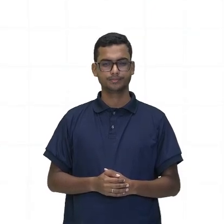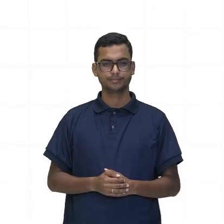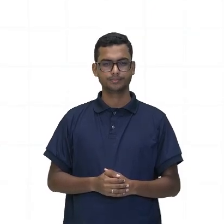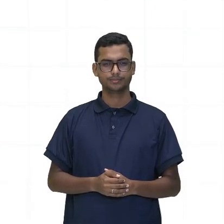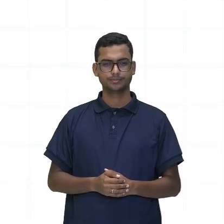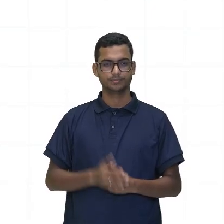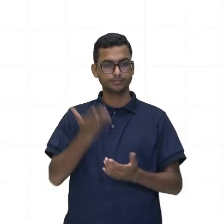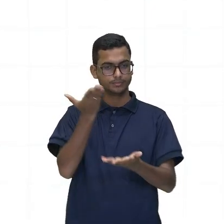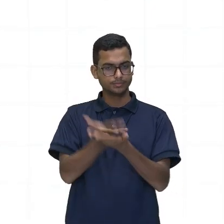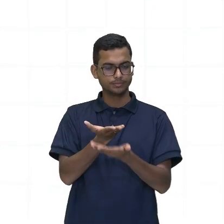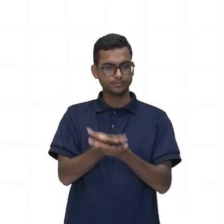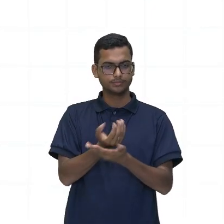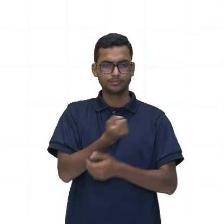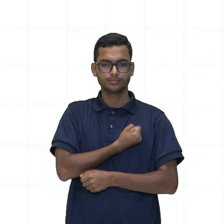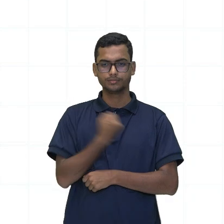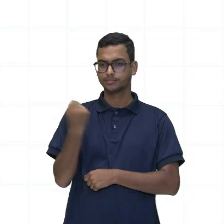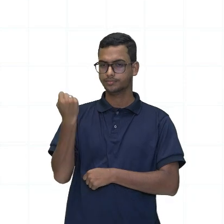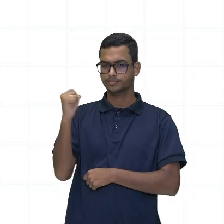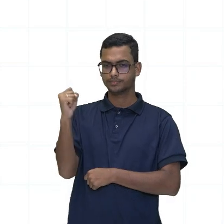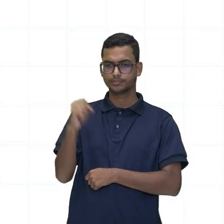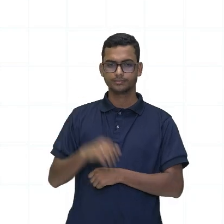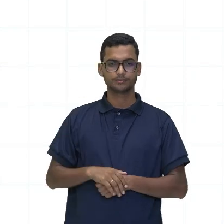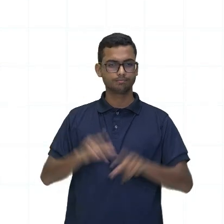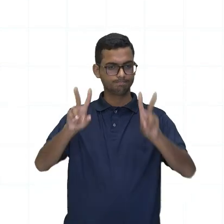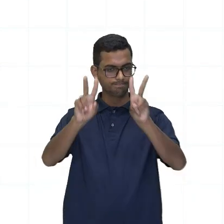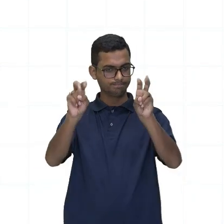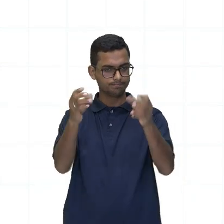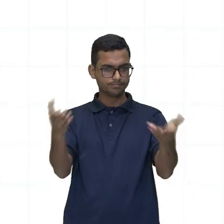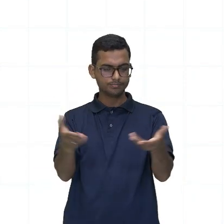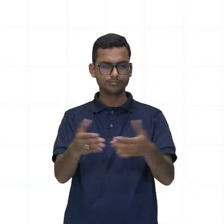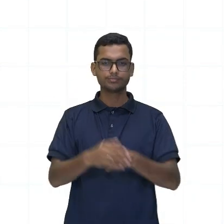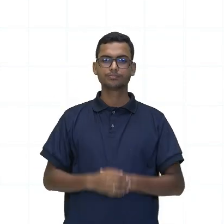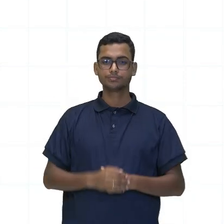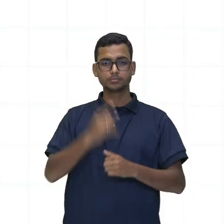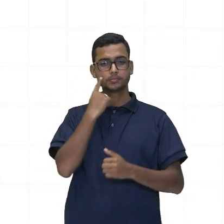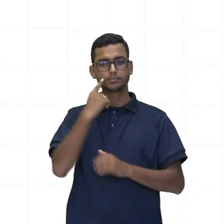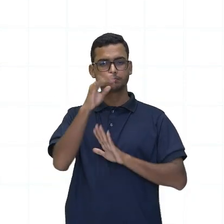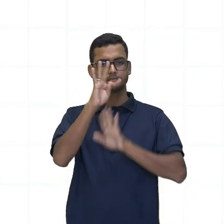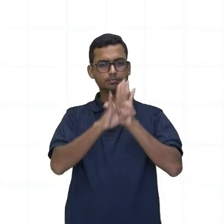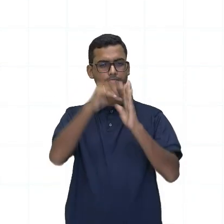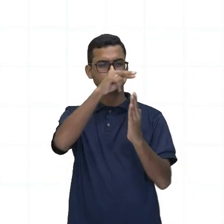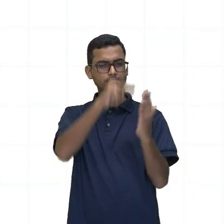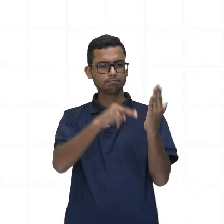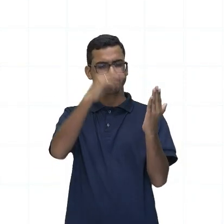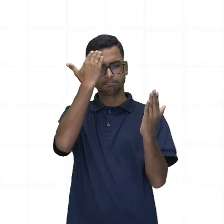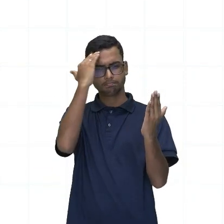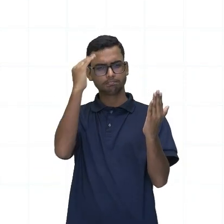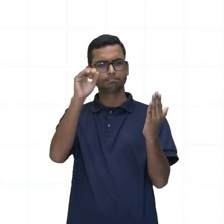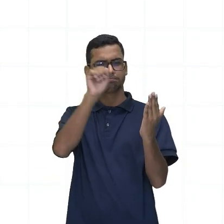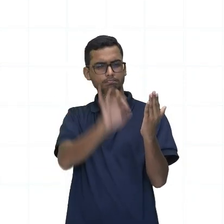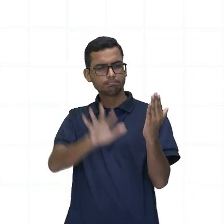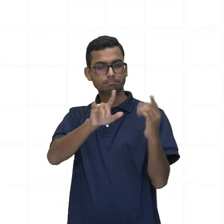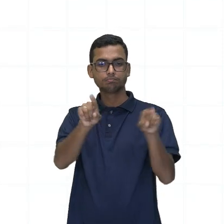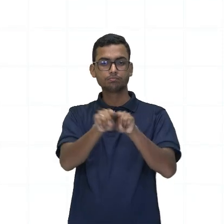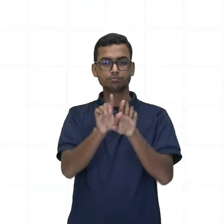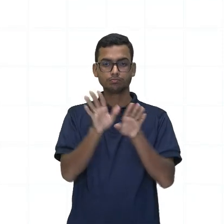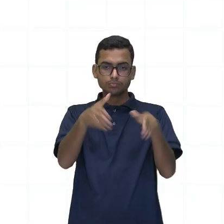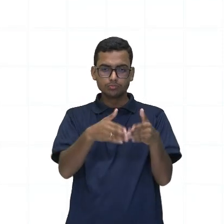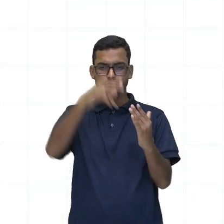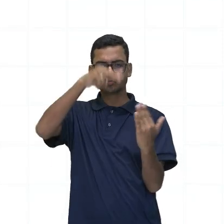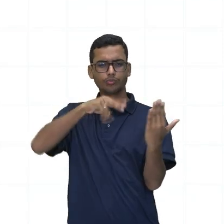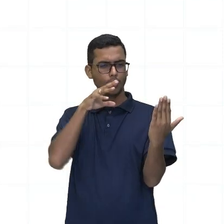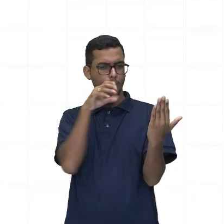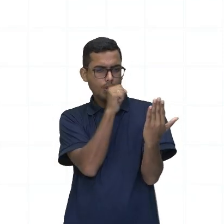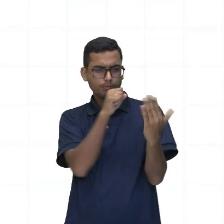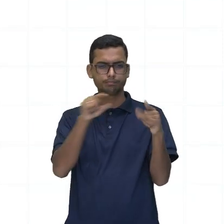Essa é a aula 8. O objeto de conhecimento é compreensão geral e específica, leitura rápida, skimming e